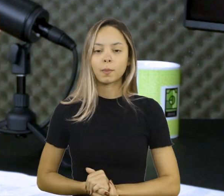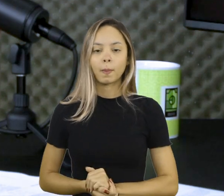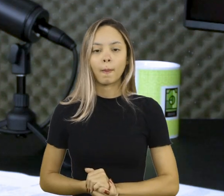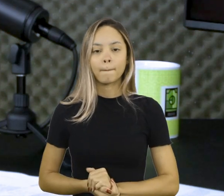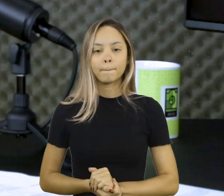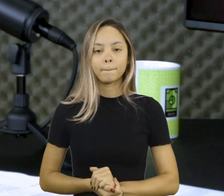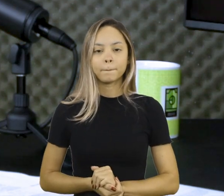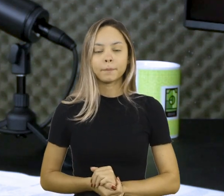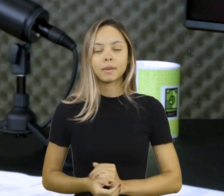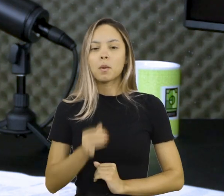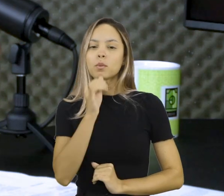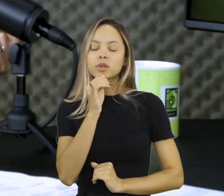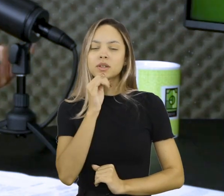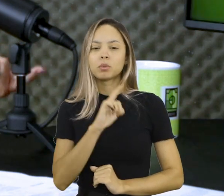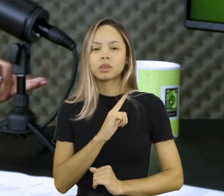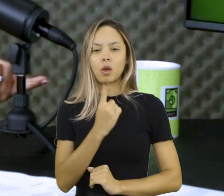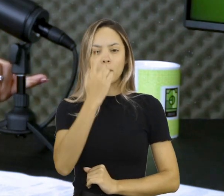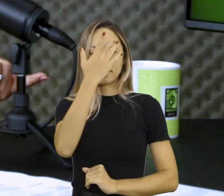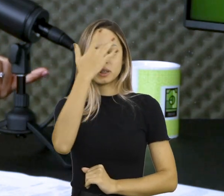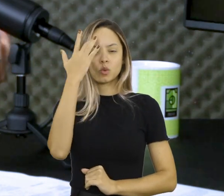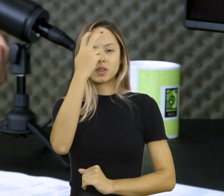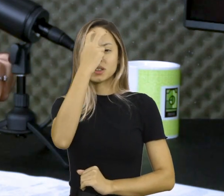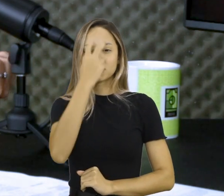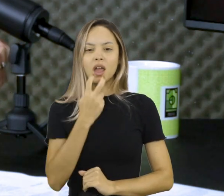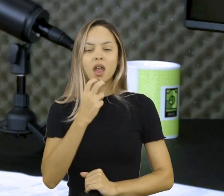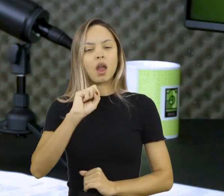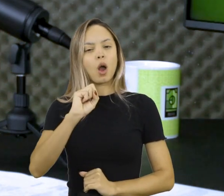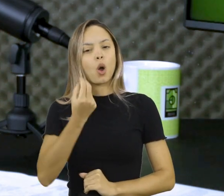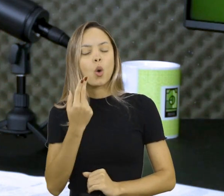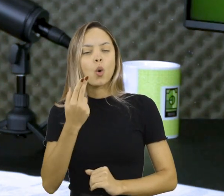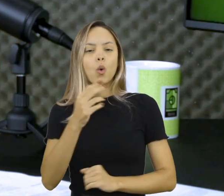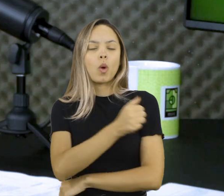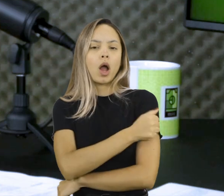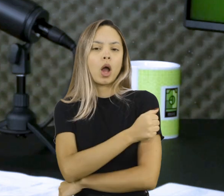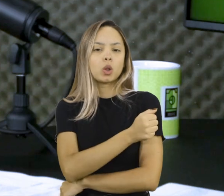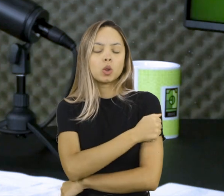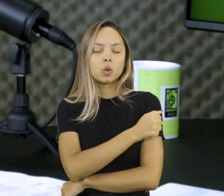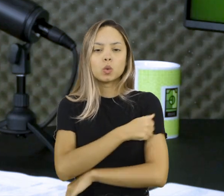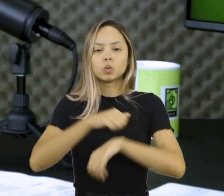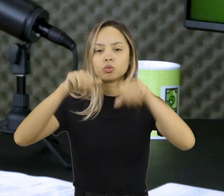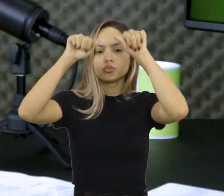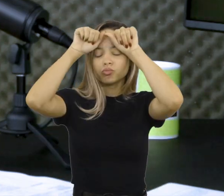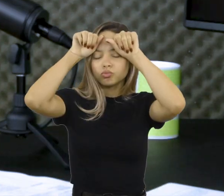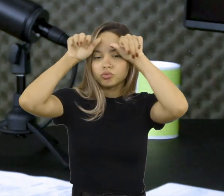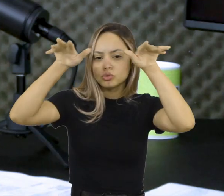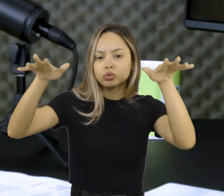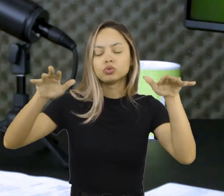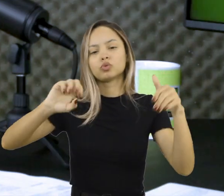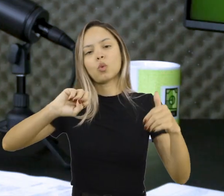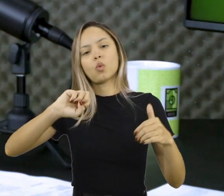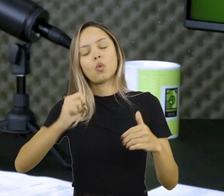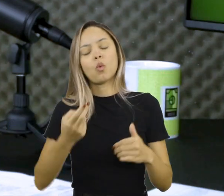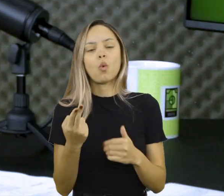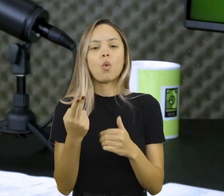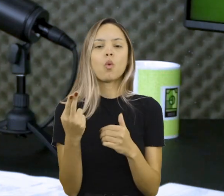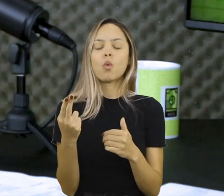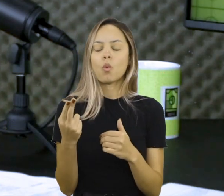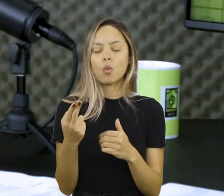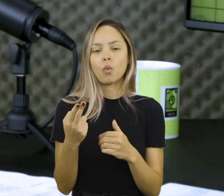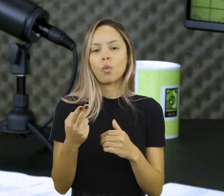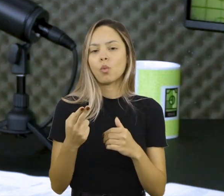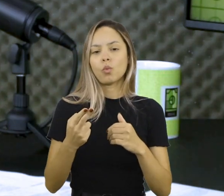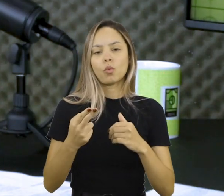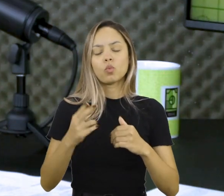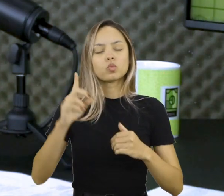uma pessoa cega e tem uma pessoa com teia tem uma pessoa com paralisia tem eh